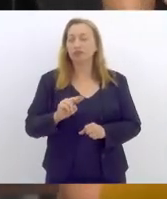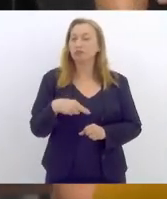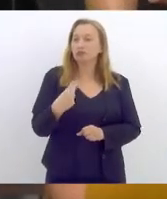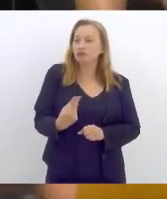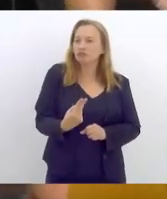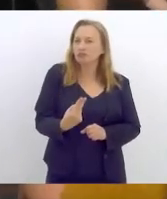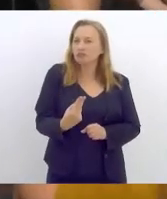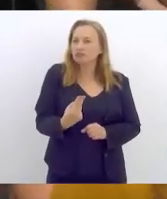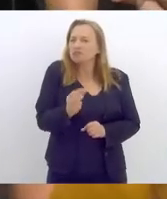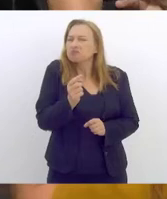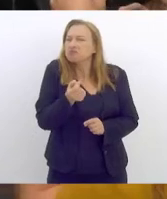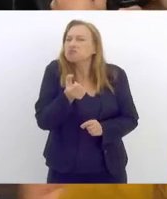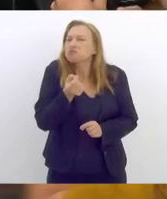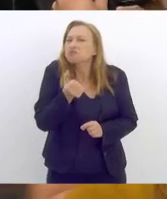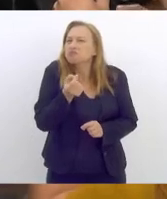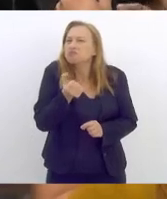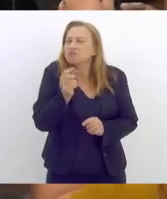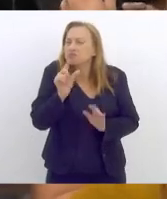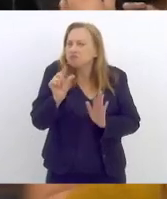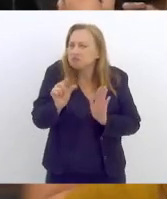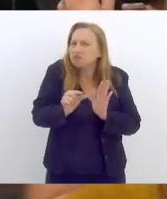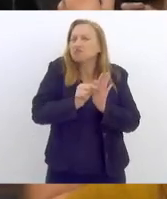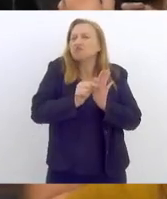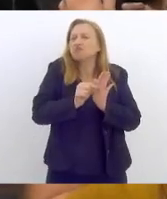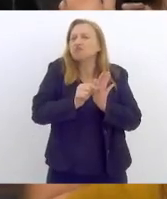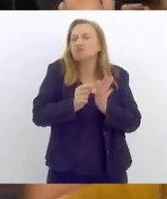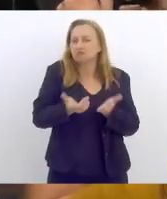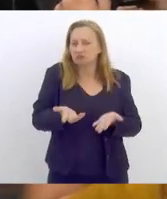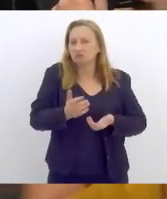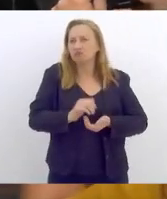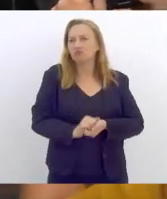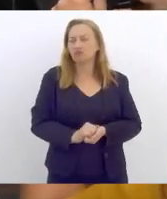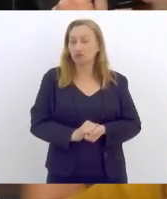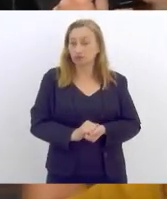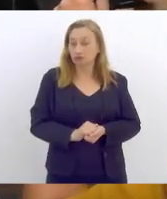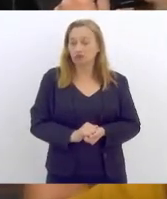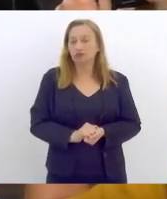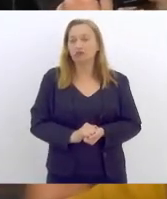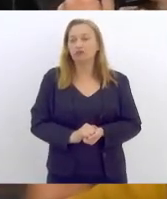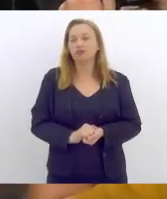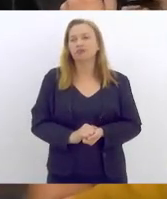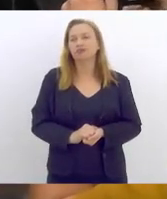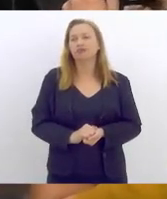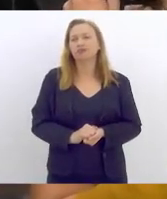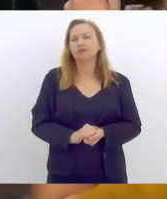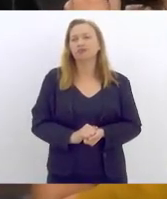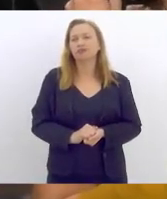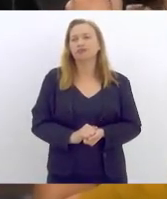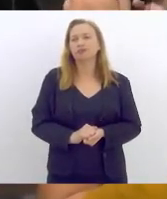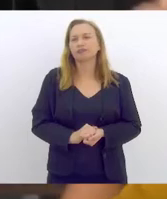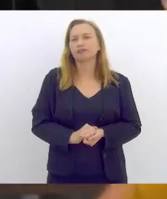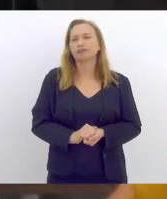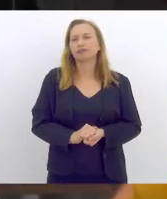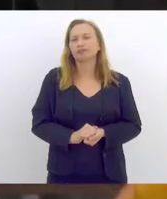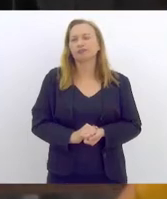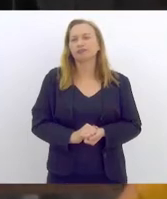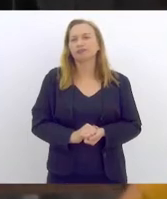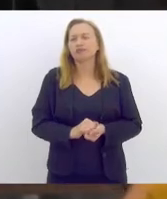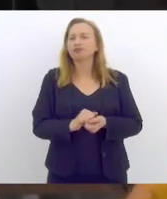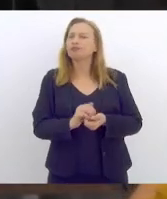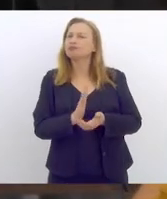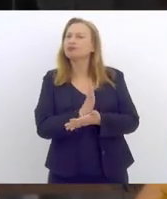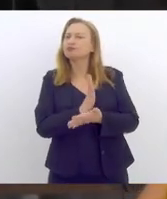a pequenada de minuta empobrecida se não vejamos eu quero é que ressaltar alguns